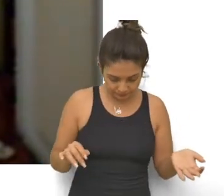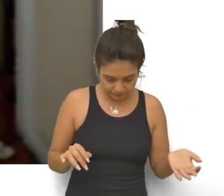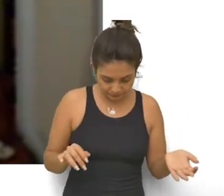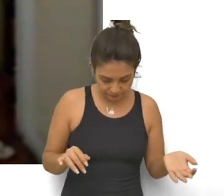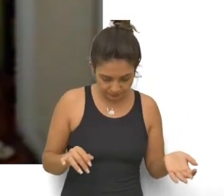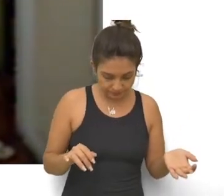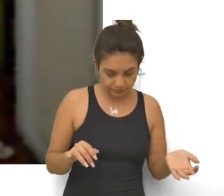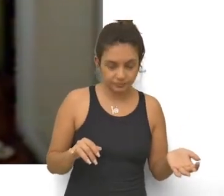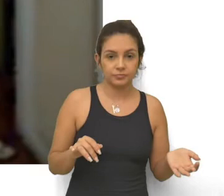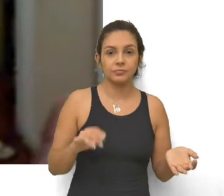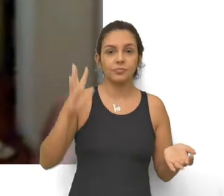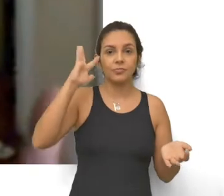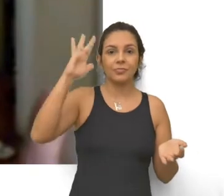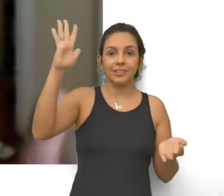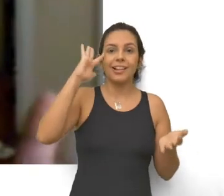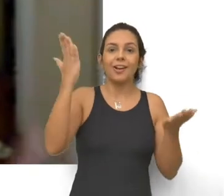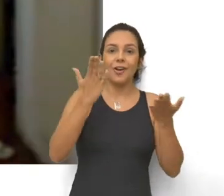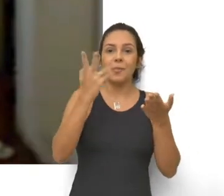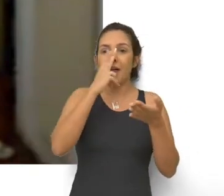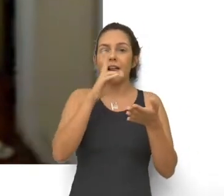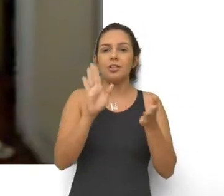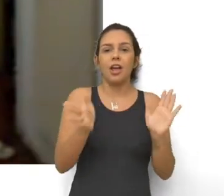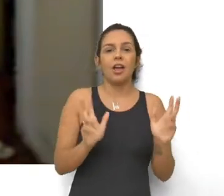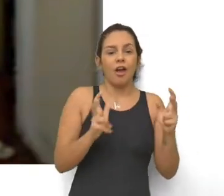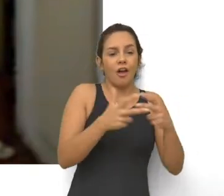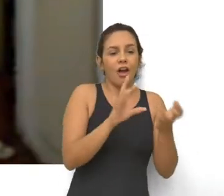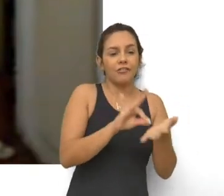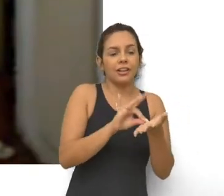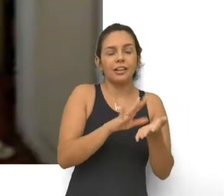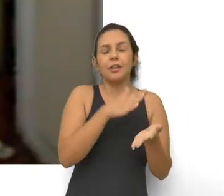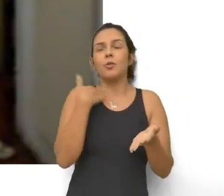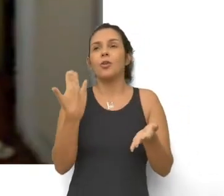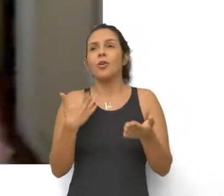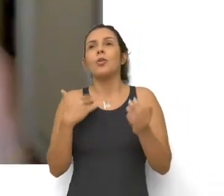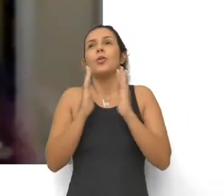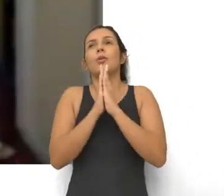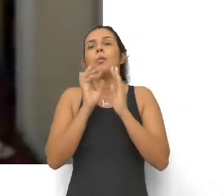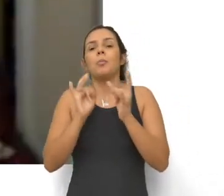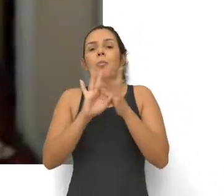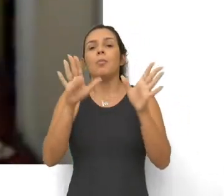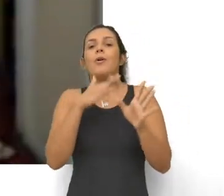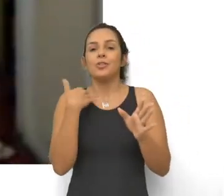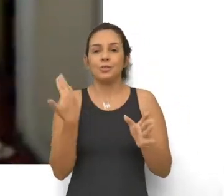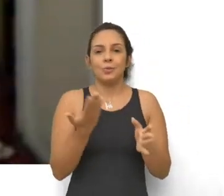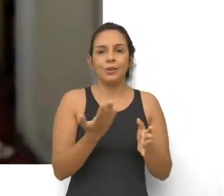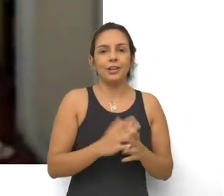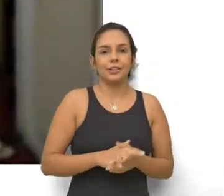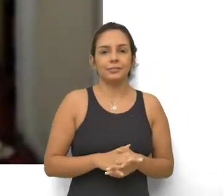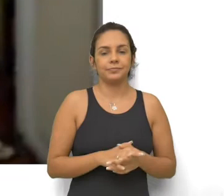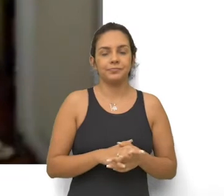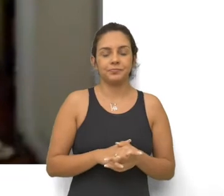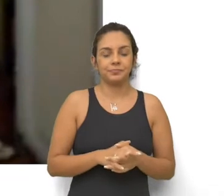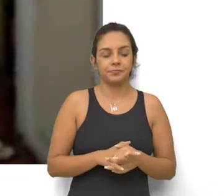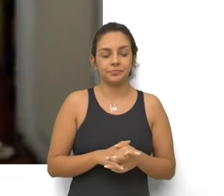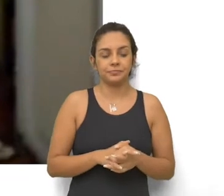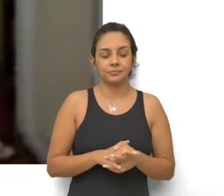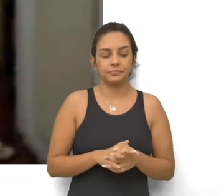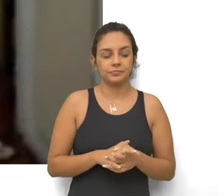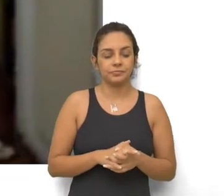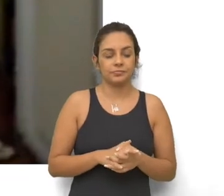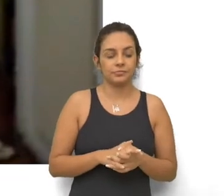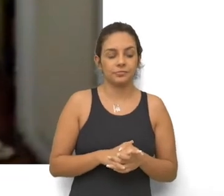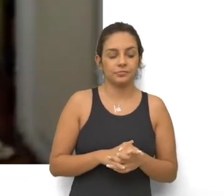agora alguém pode cuidar disso para mim. Ela não parou de tentar achar, de procurar pessoas, de ligar para pessoas, de ir